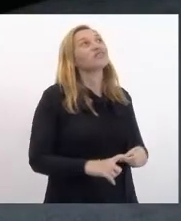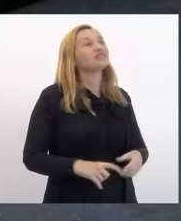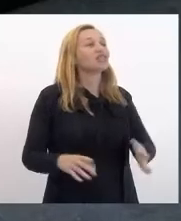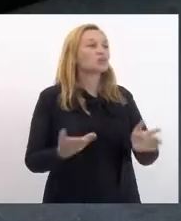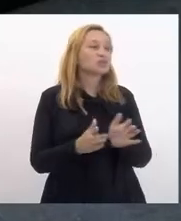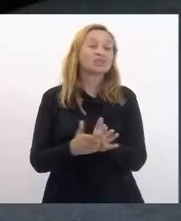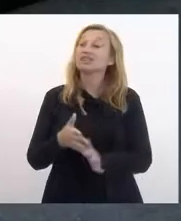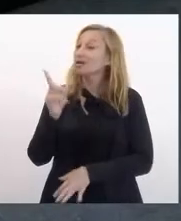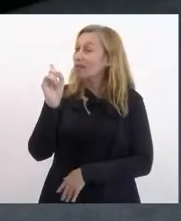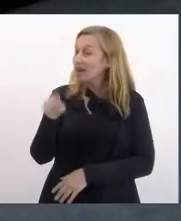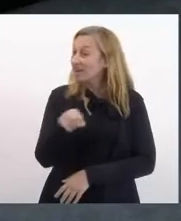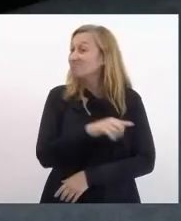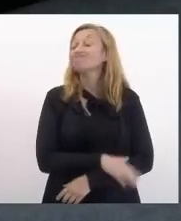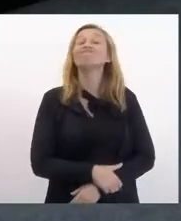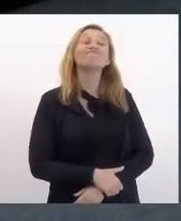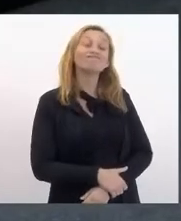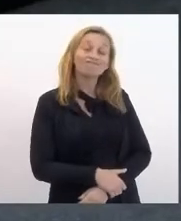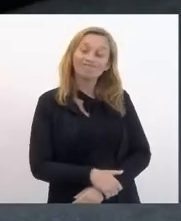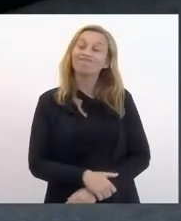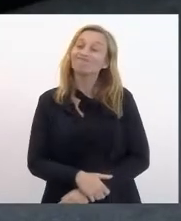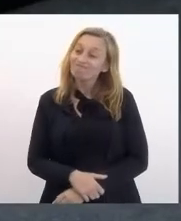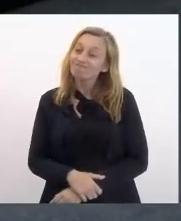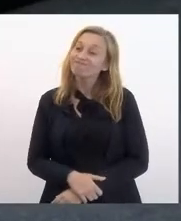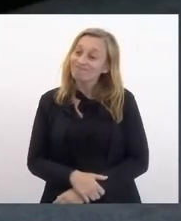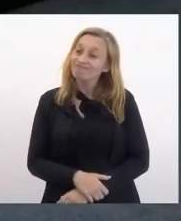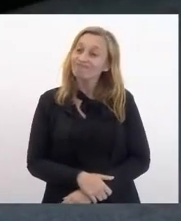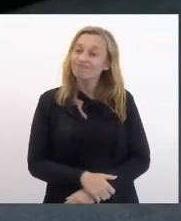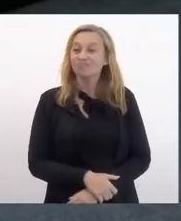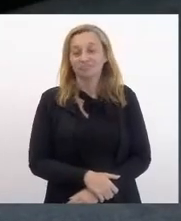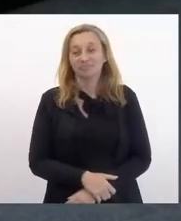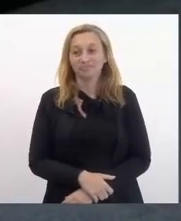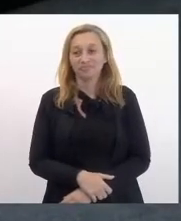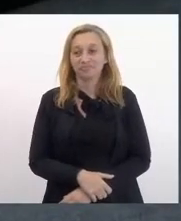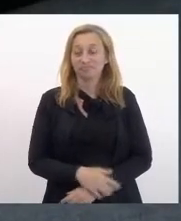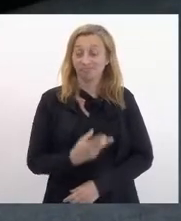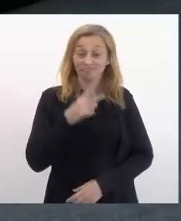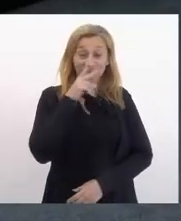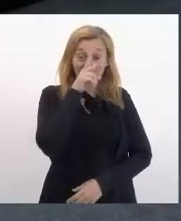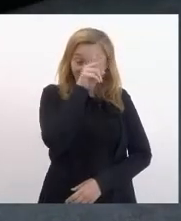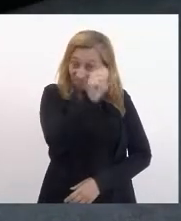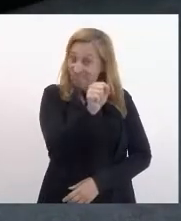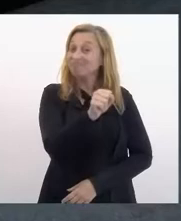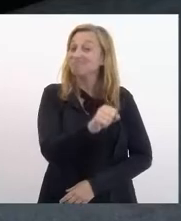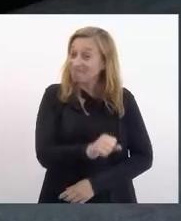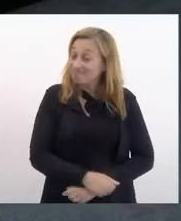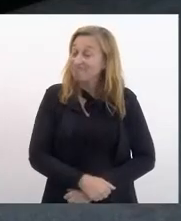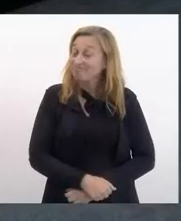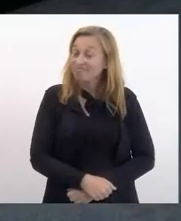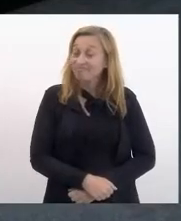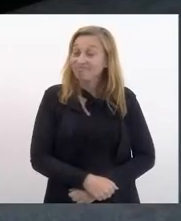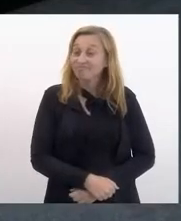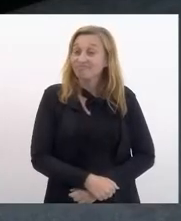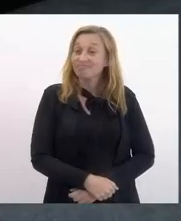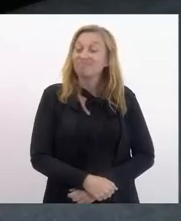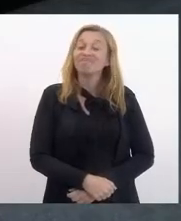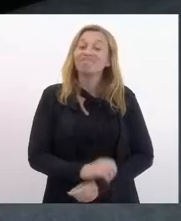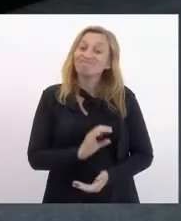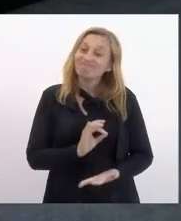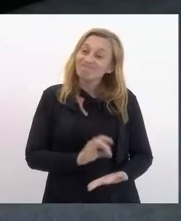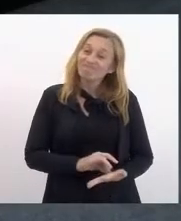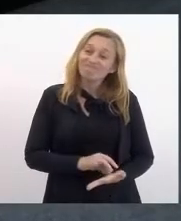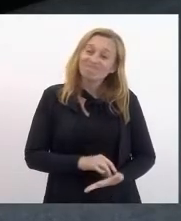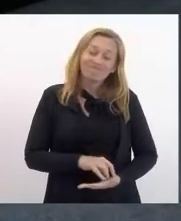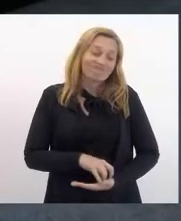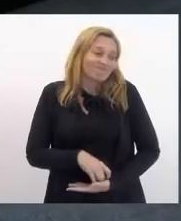samba é isto. Não é? O samba é isto. Tem essa força. É uma coisa, realmente, que nós